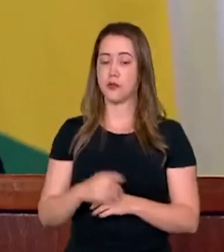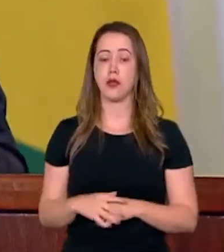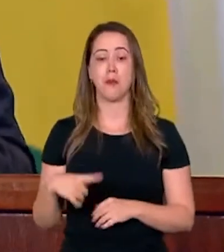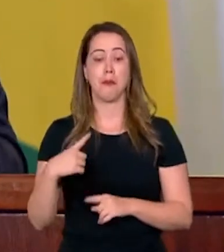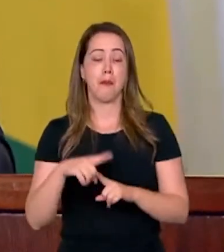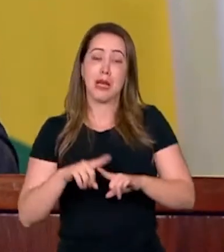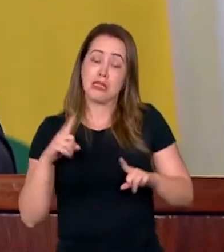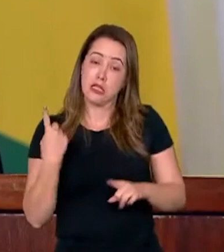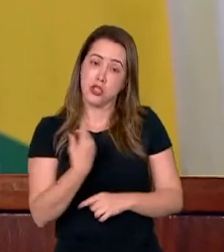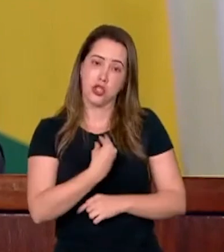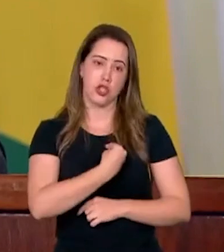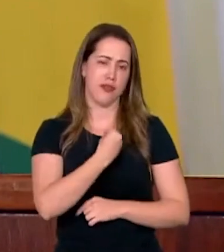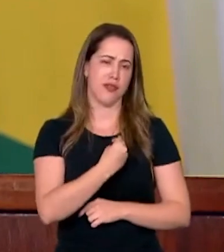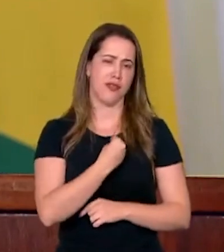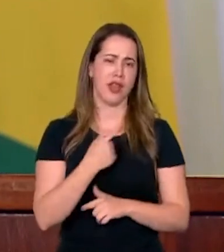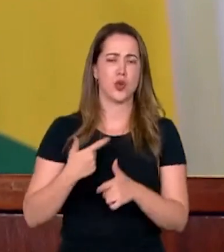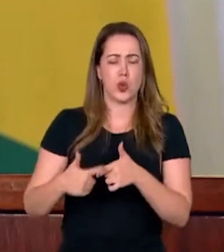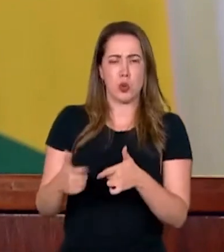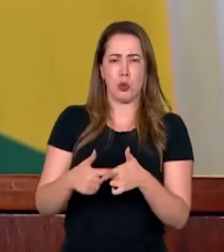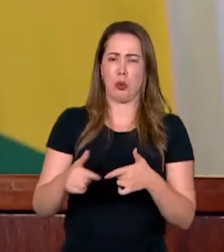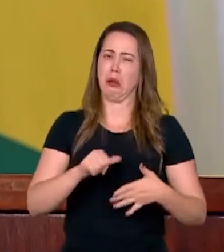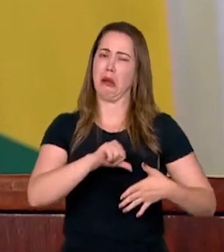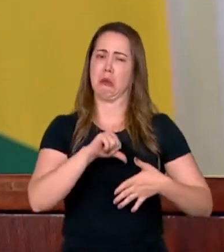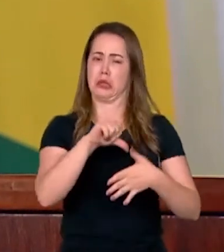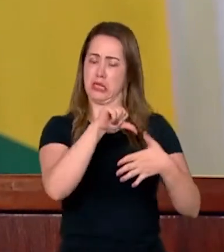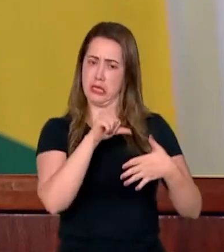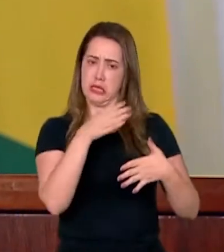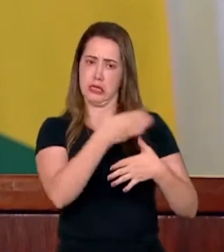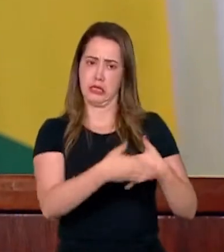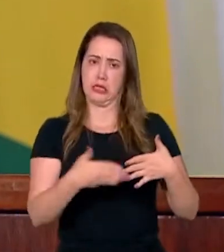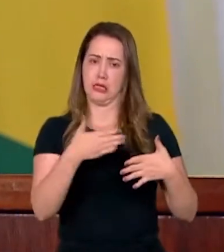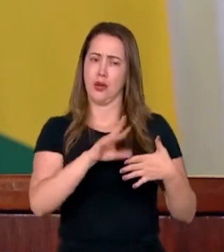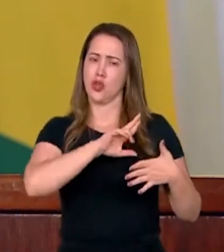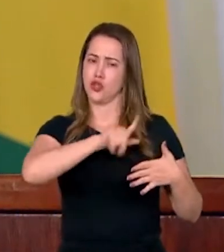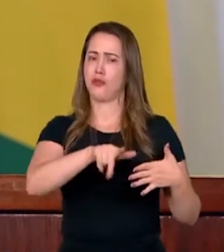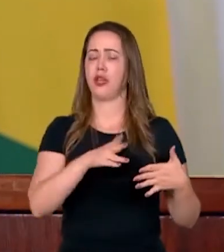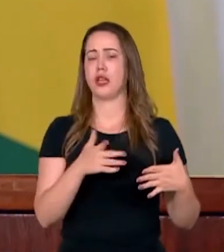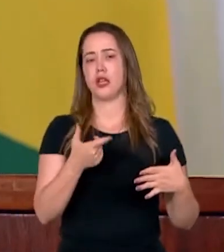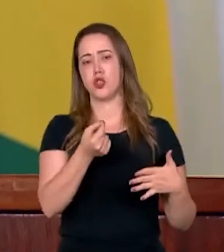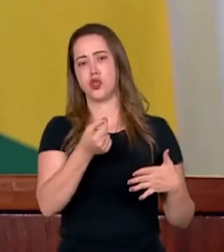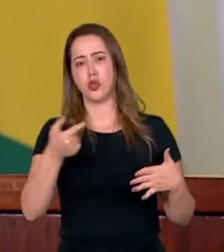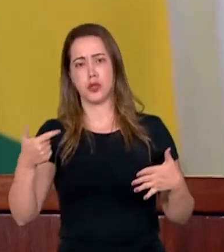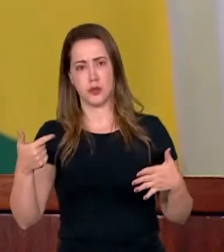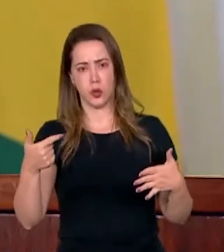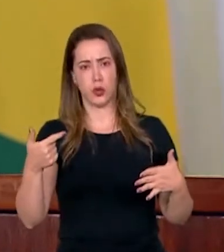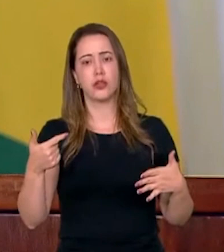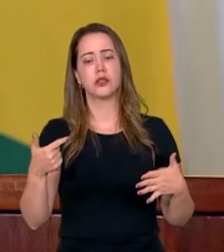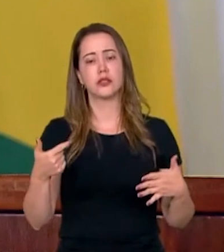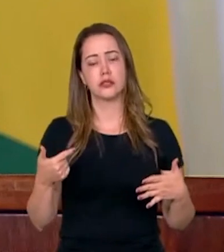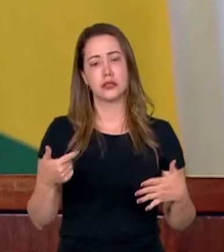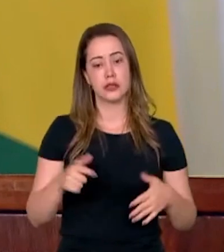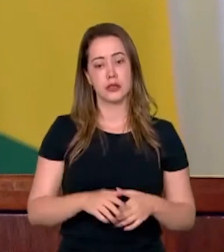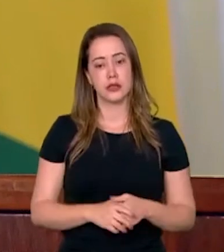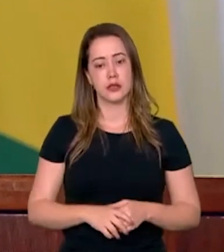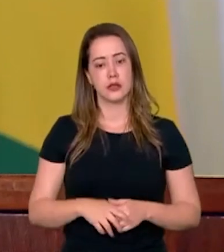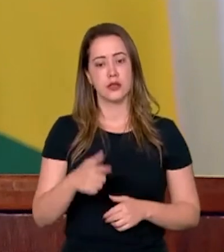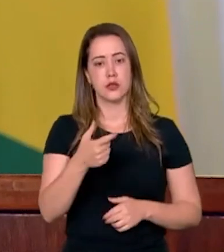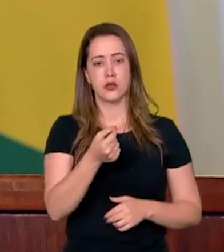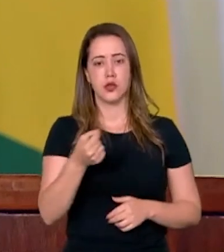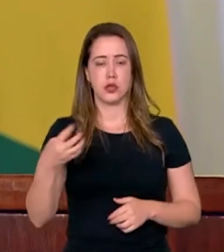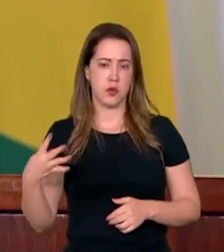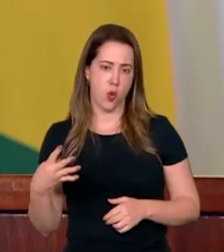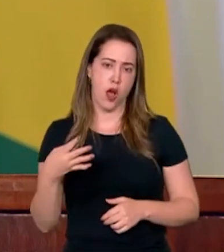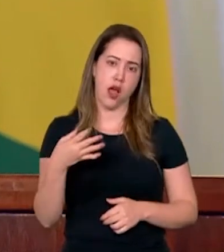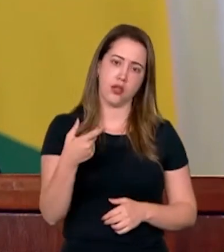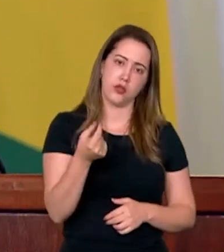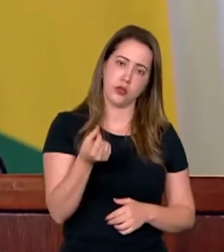vivendo algumas confusões na América do Sul. Não é mais a mesma de 2002, de 2004,